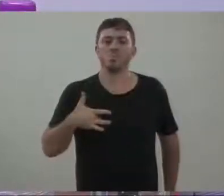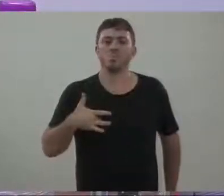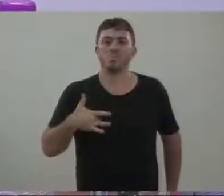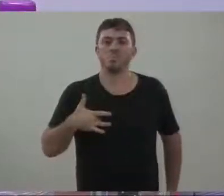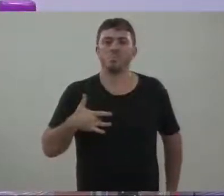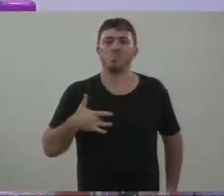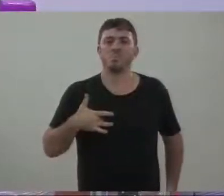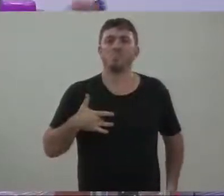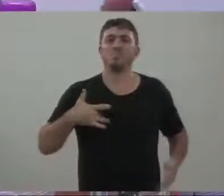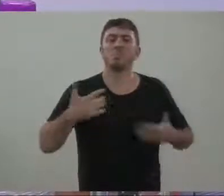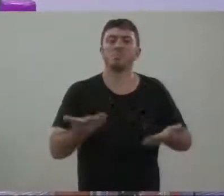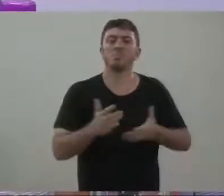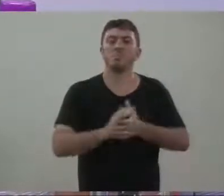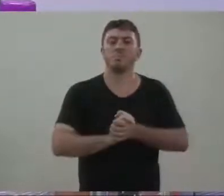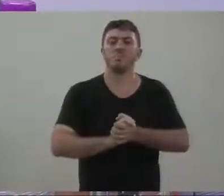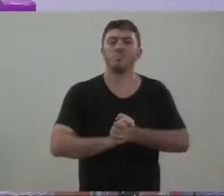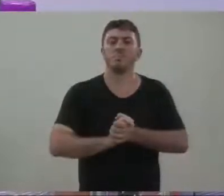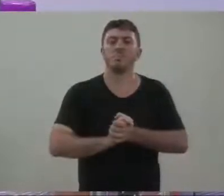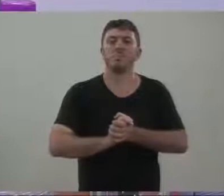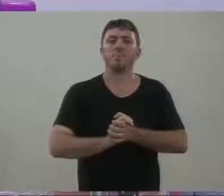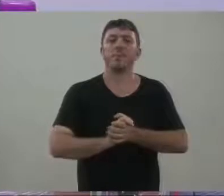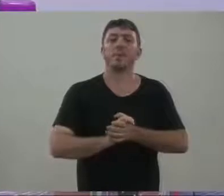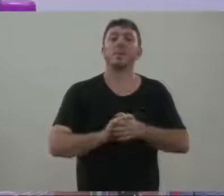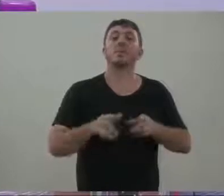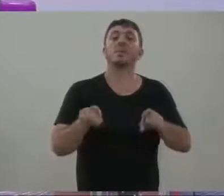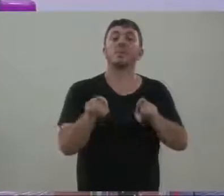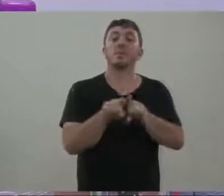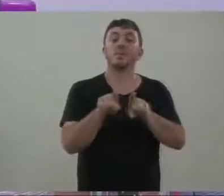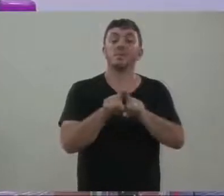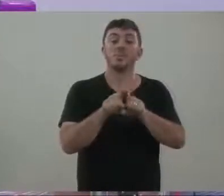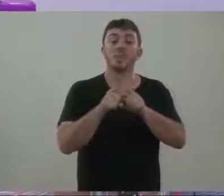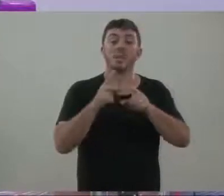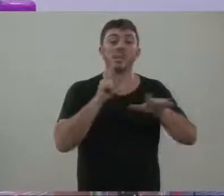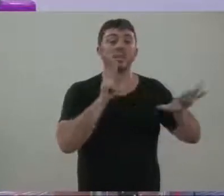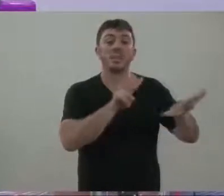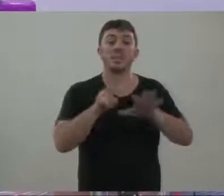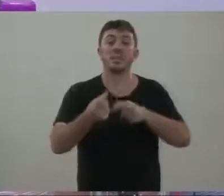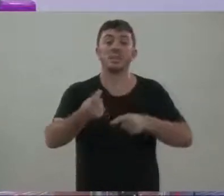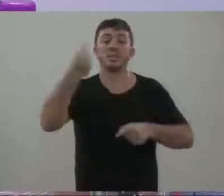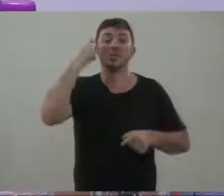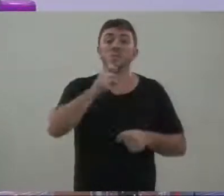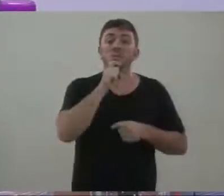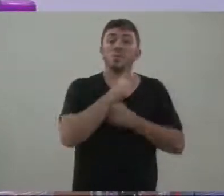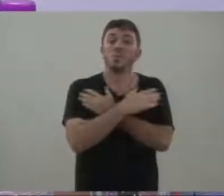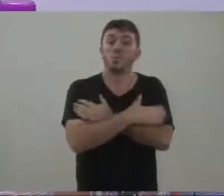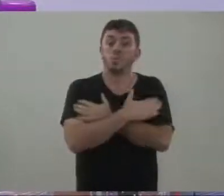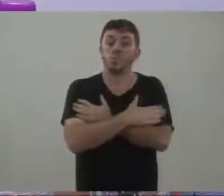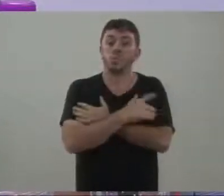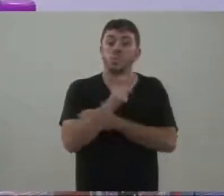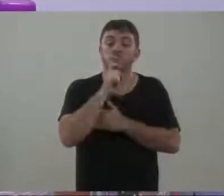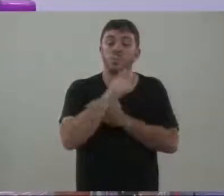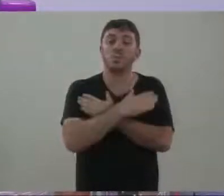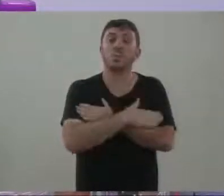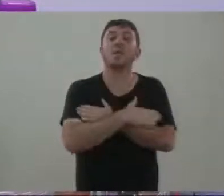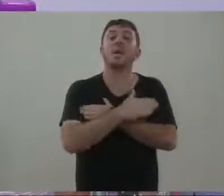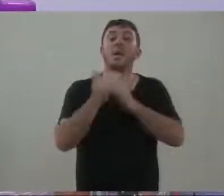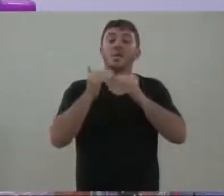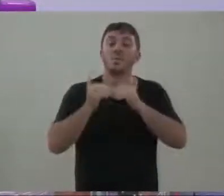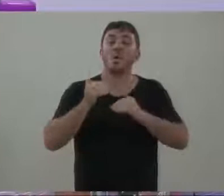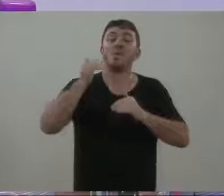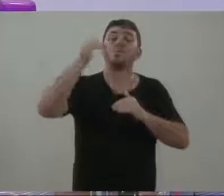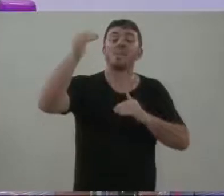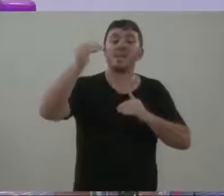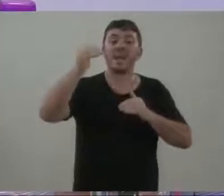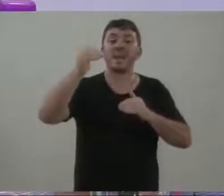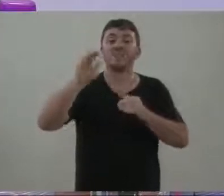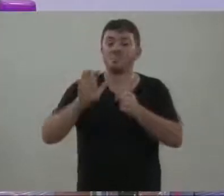acabar. A gente teve aí uma frente fria semana passada, e a gente sabemos que quando essa frente fria chega, a tendência era essa mesmo, aumentar o número